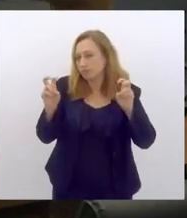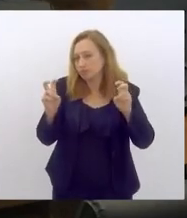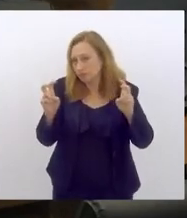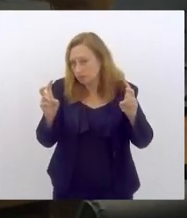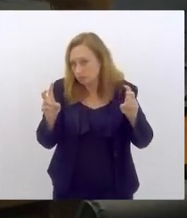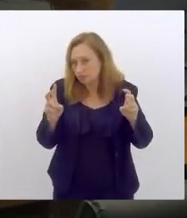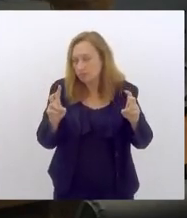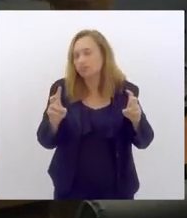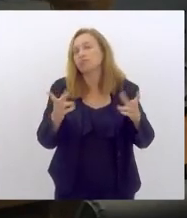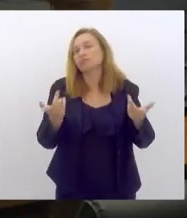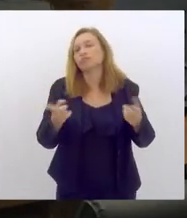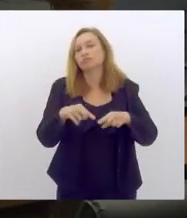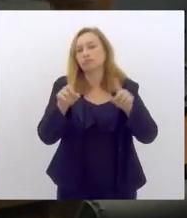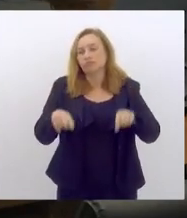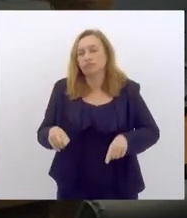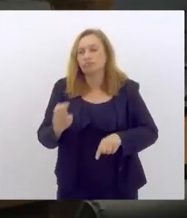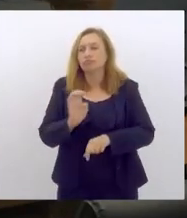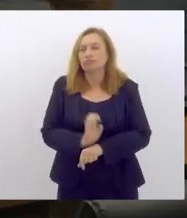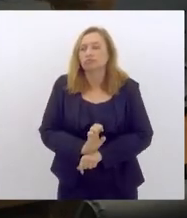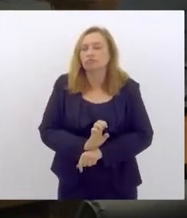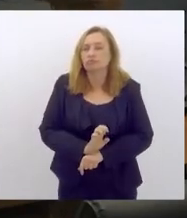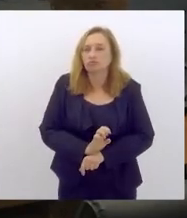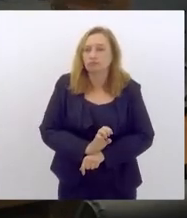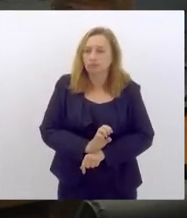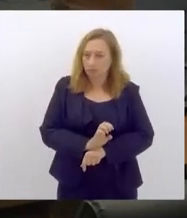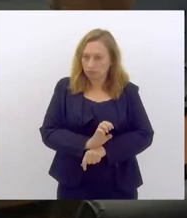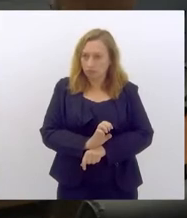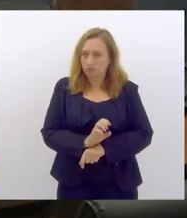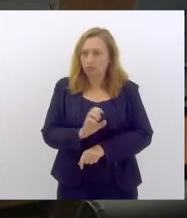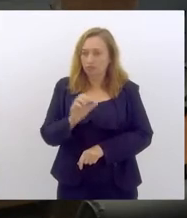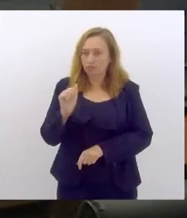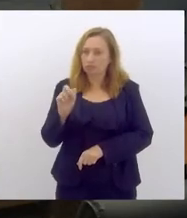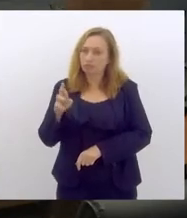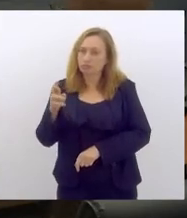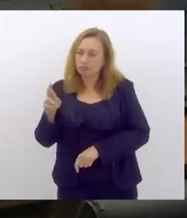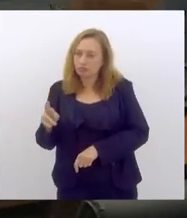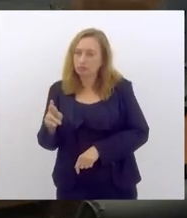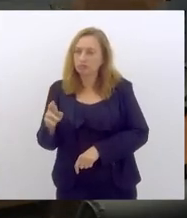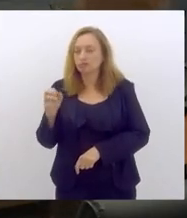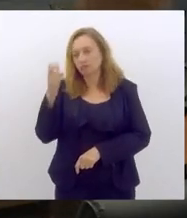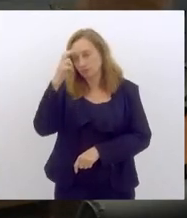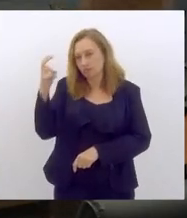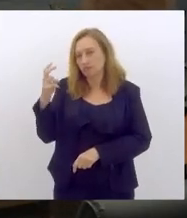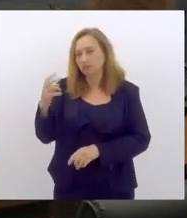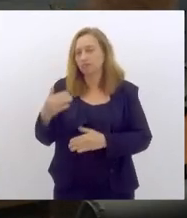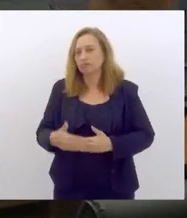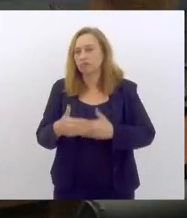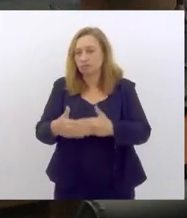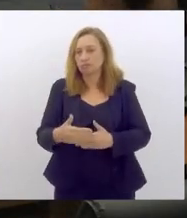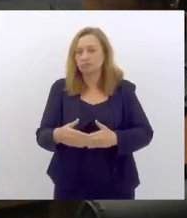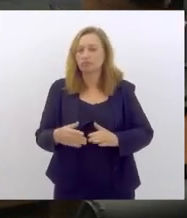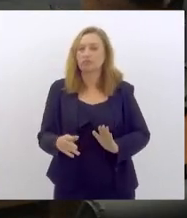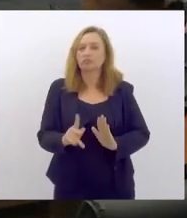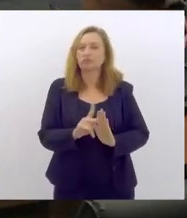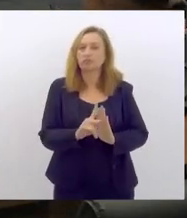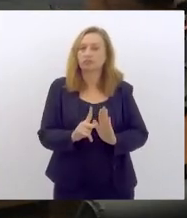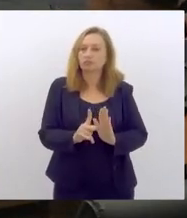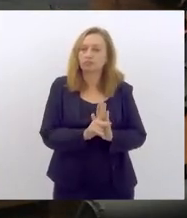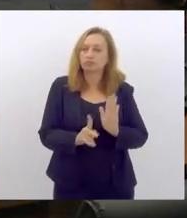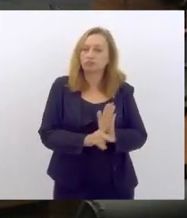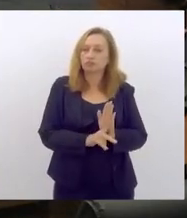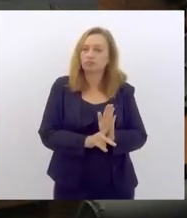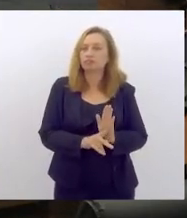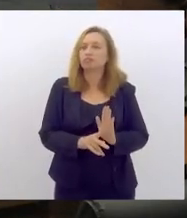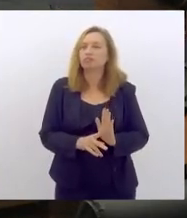funcional desses servidores estaduais, desses animadores culturais. Agora esse projeto avança também em outra direção, tentando